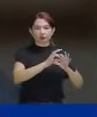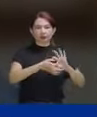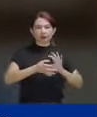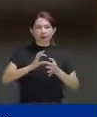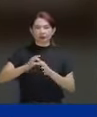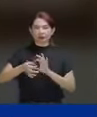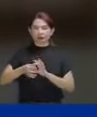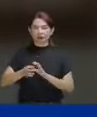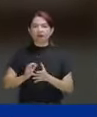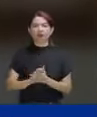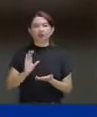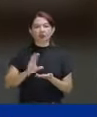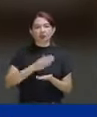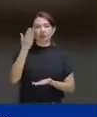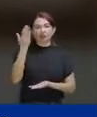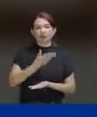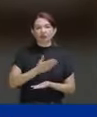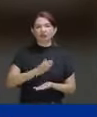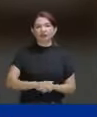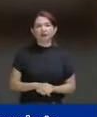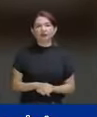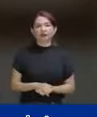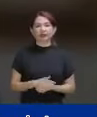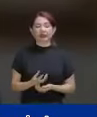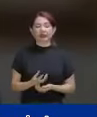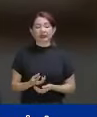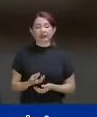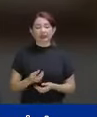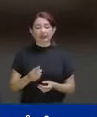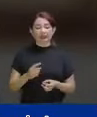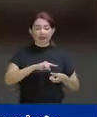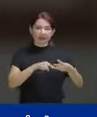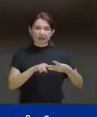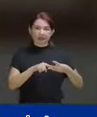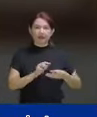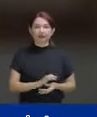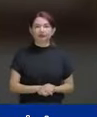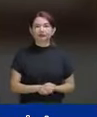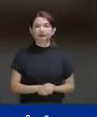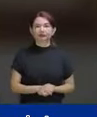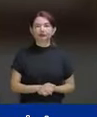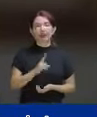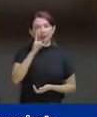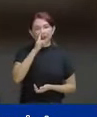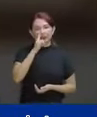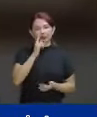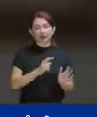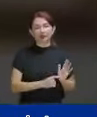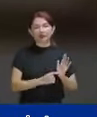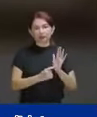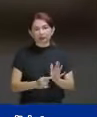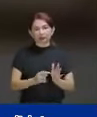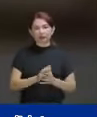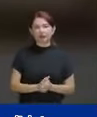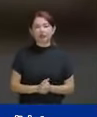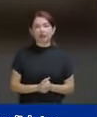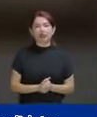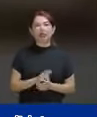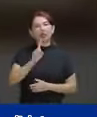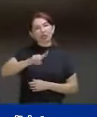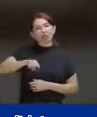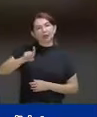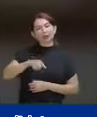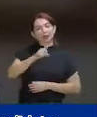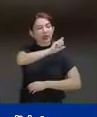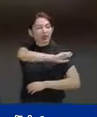contas, eu lembro a essa corte que 3 falhas foram sustentadas pela Procuradoria Regional Eleitoral para fim de desaprovar